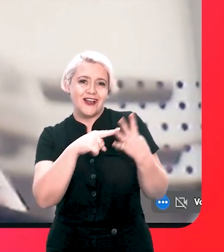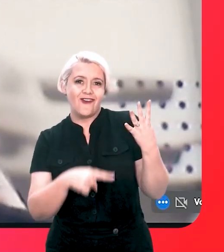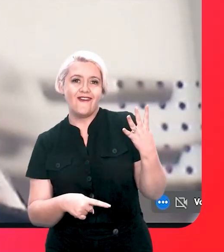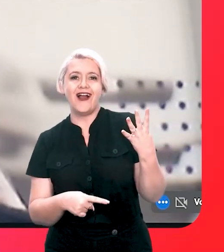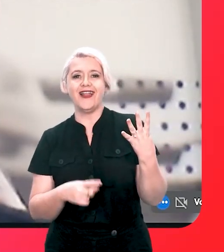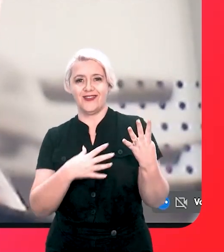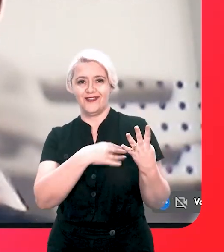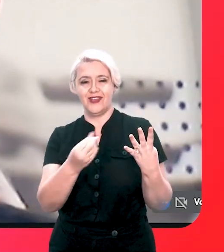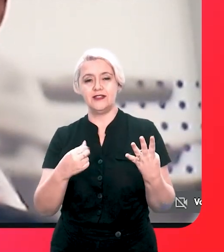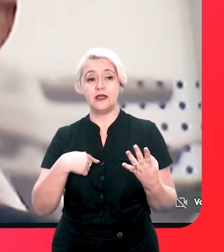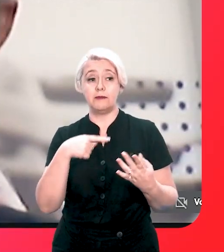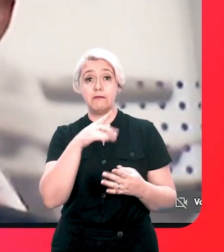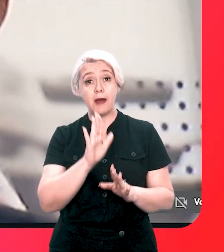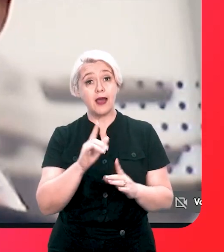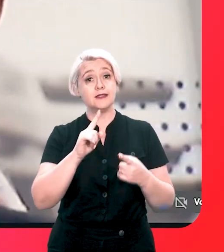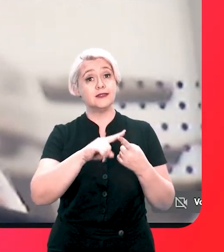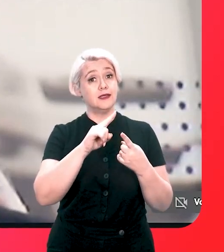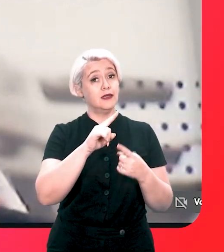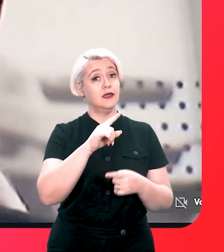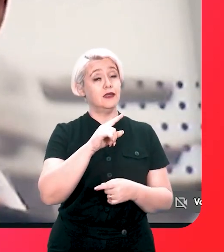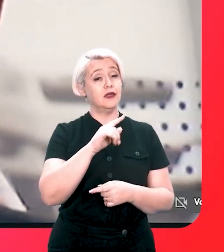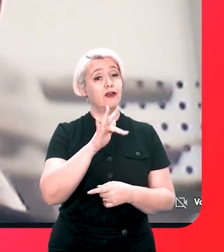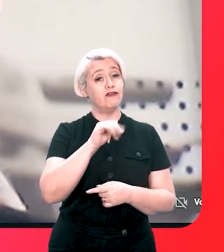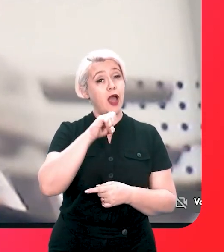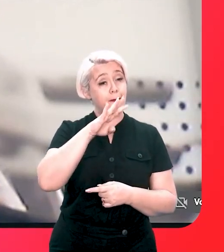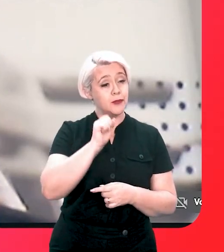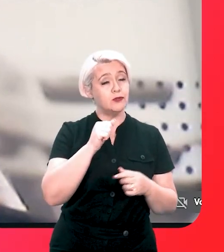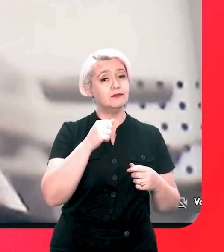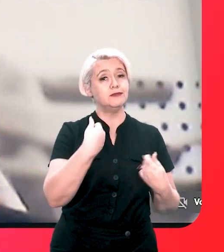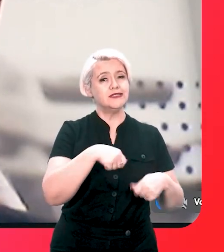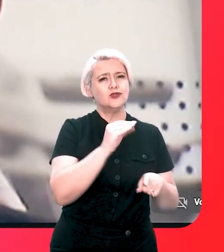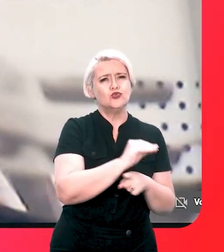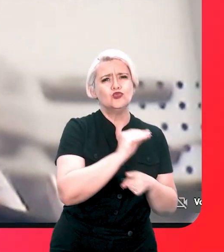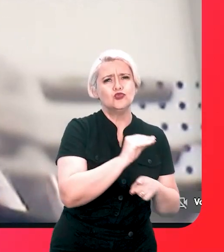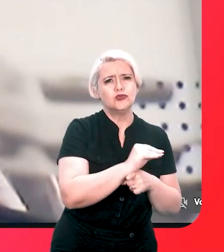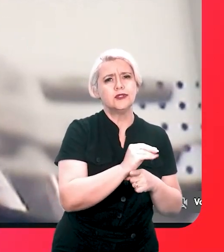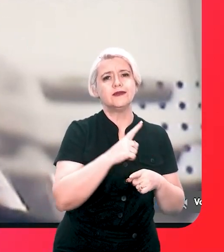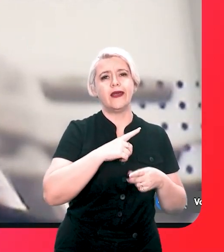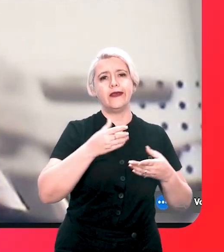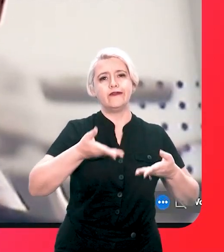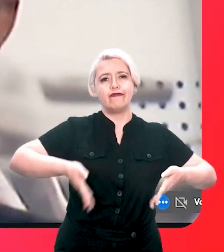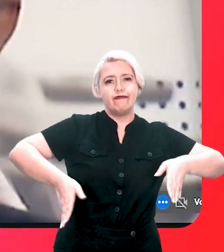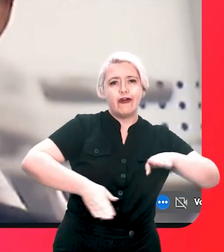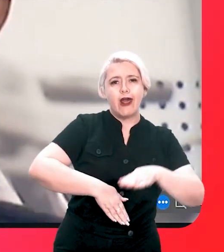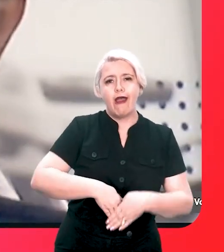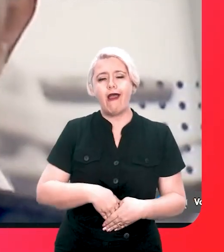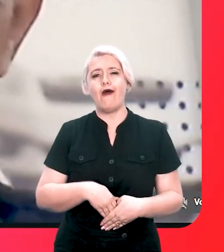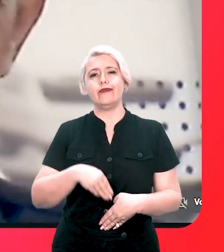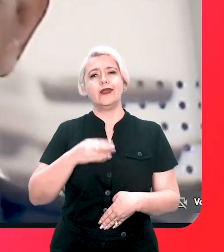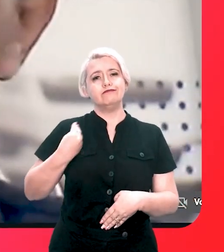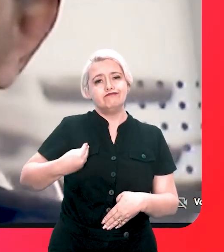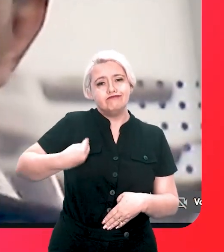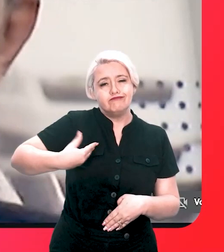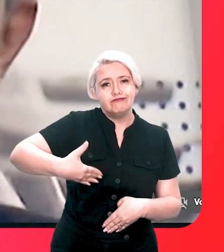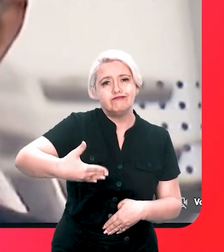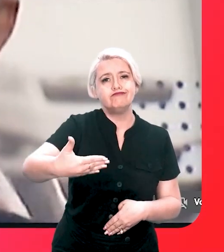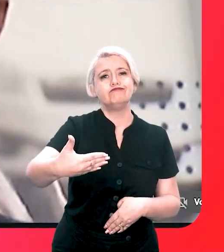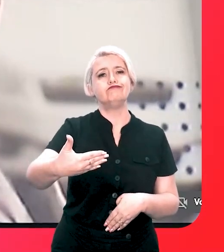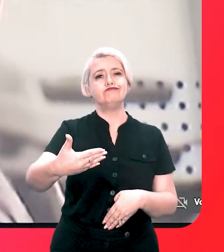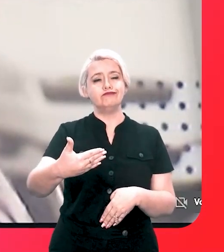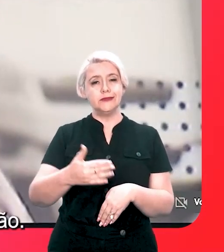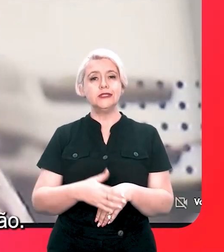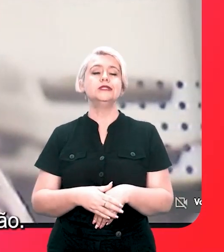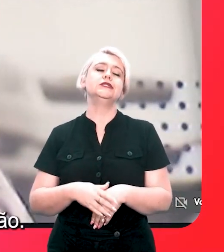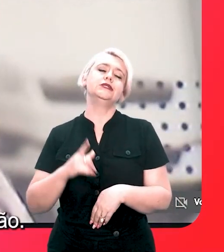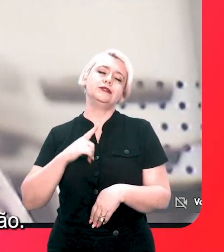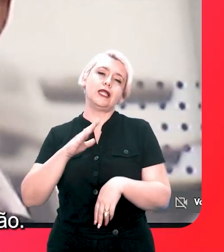se ele fosse um ali de 6 meses, 7 meses, que usava fralda, né, e tal. Chegamos até